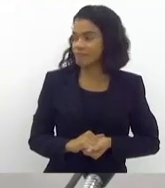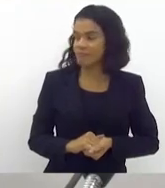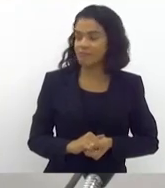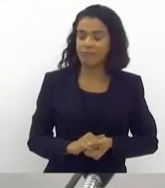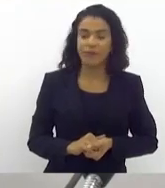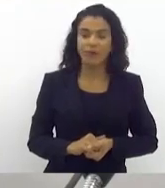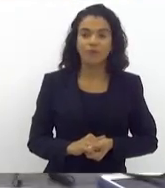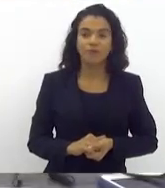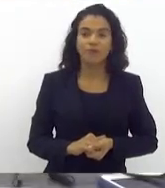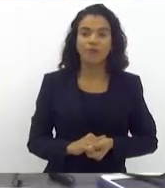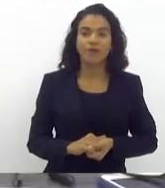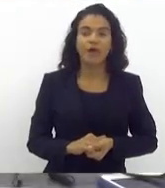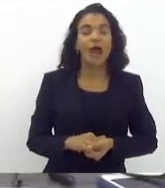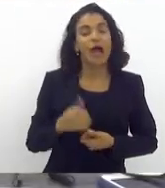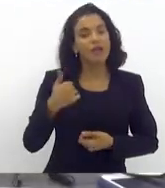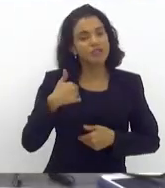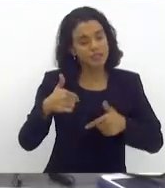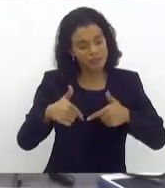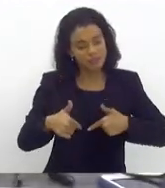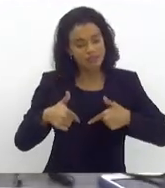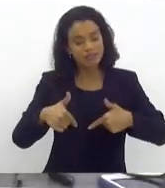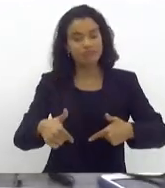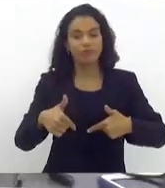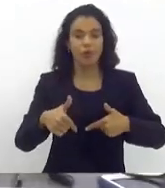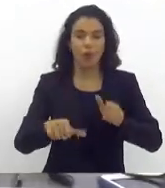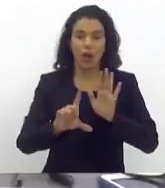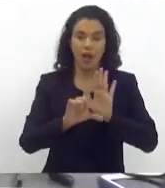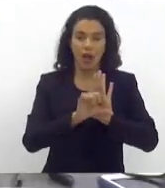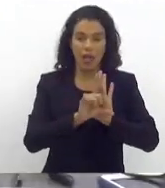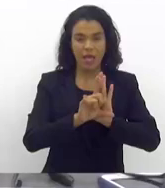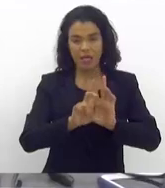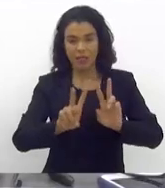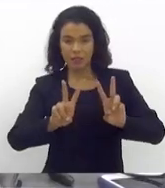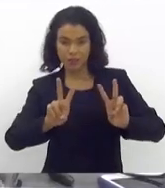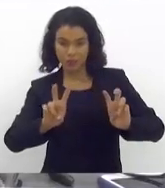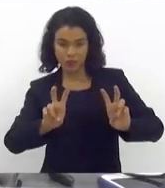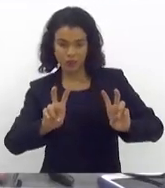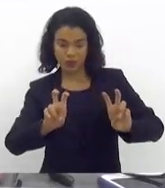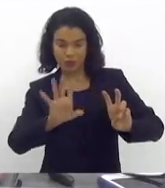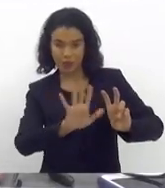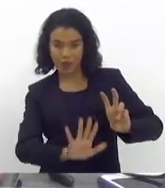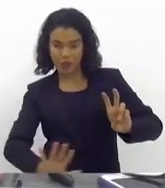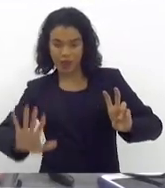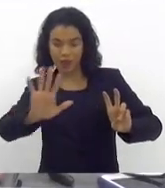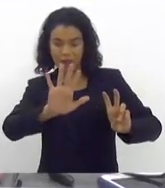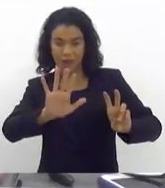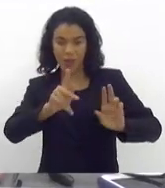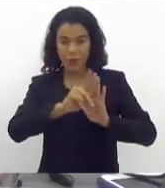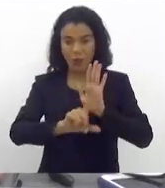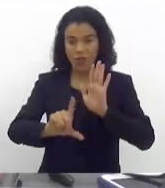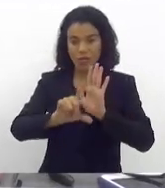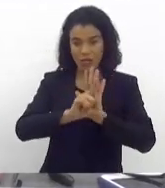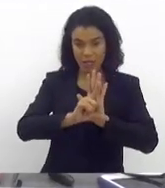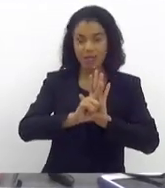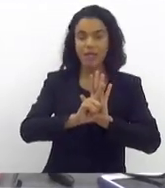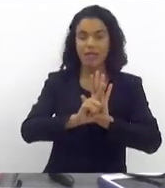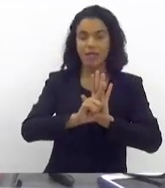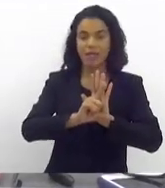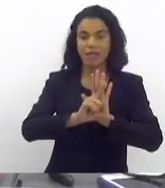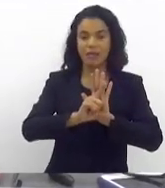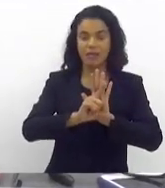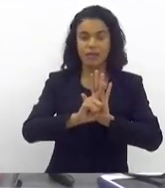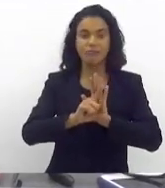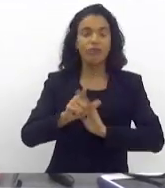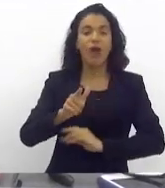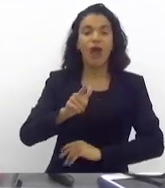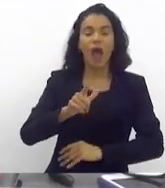normalmente quando uma lei versa sobre o tema e esse projeto acrescenta algo que